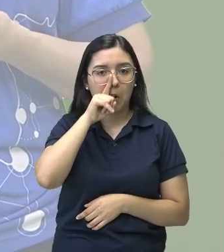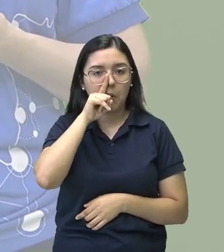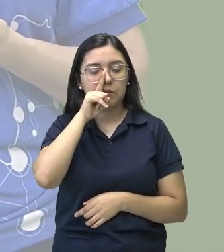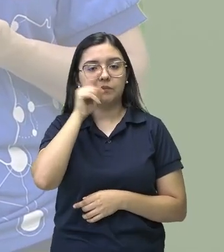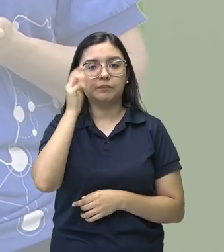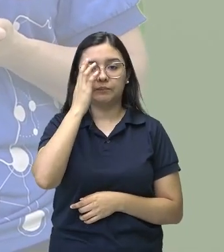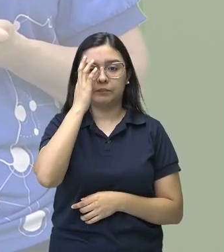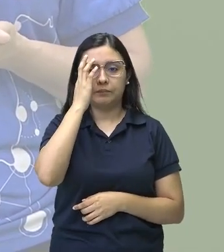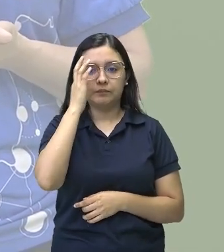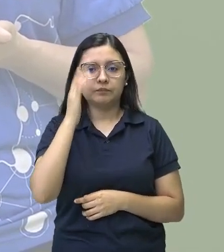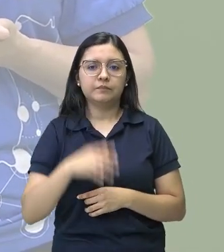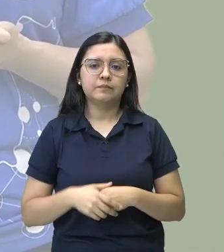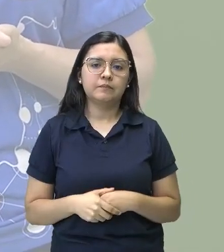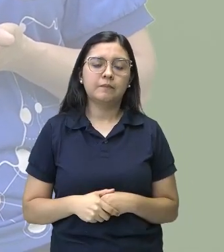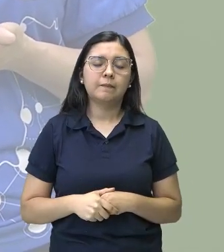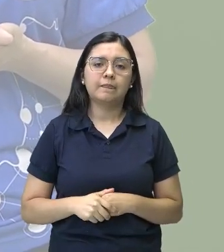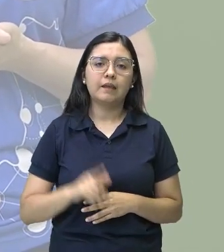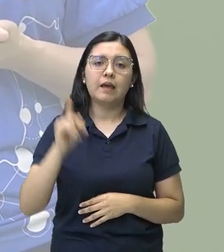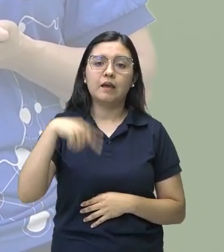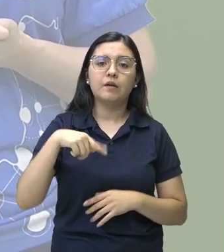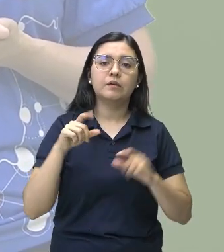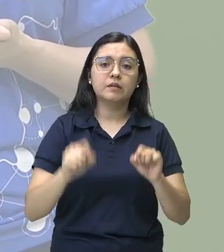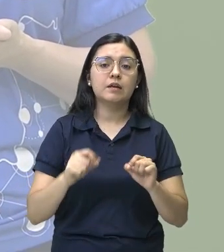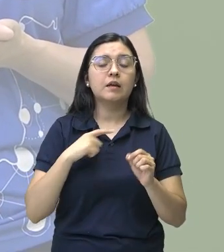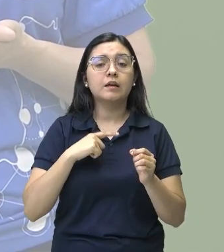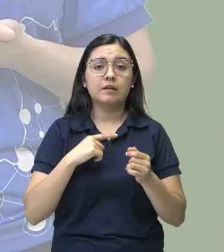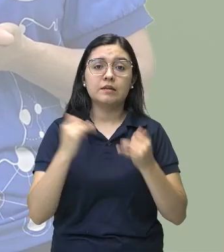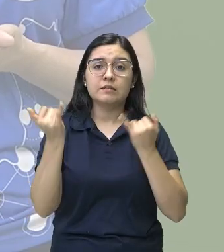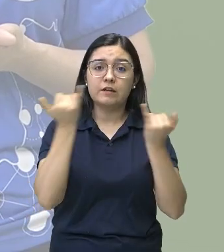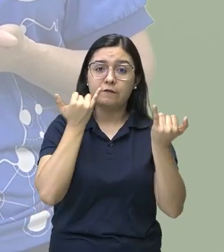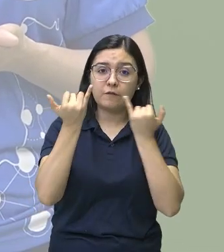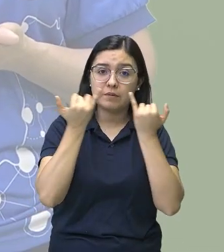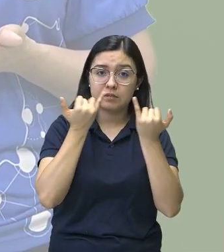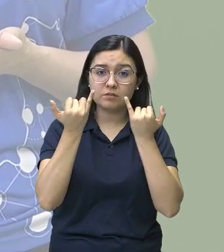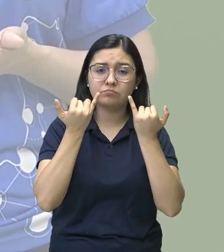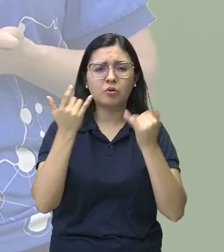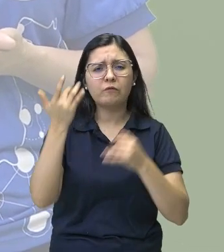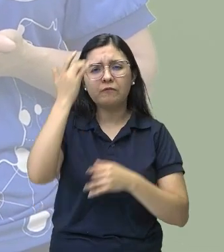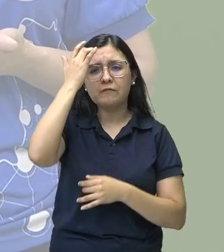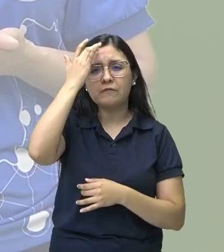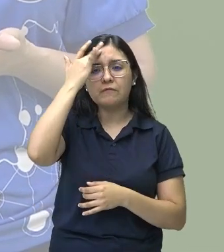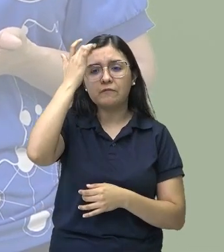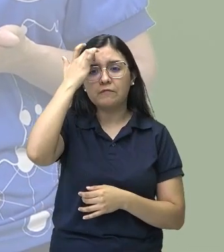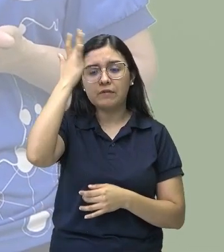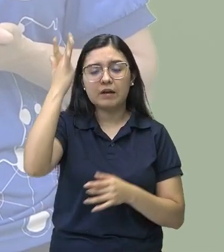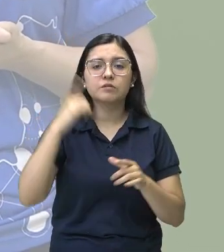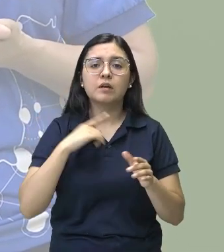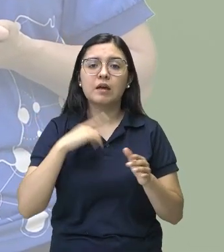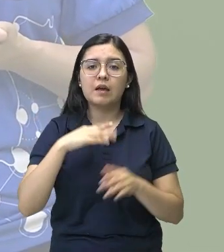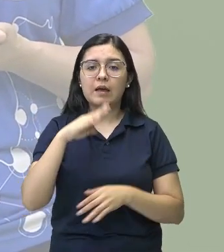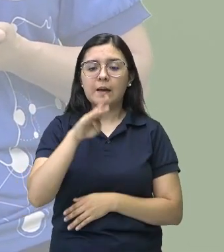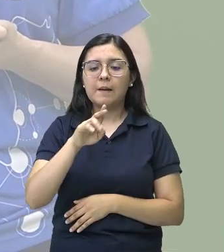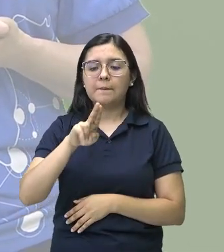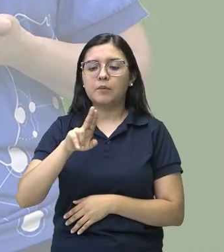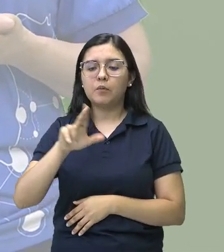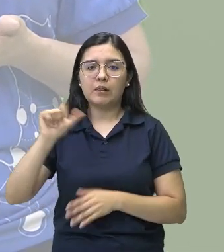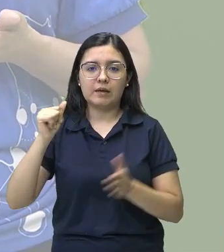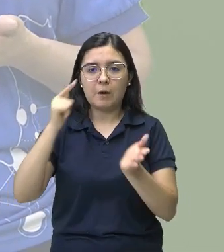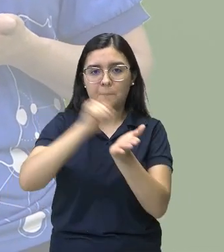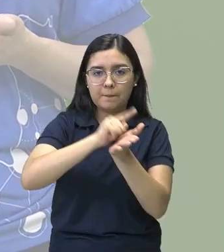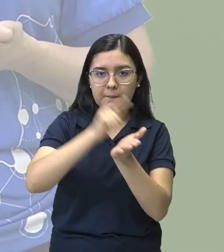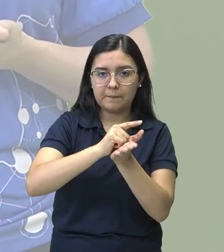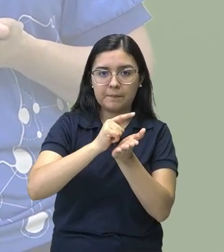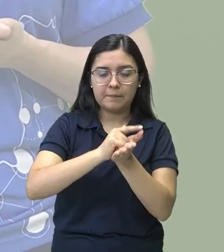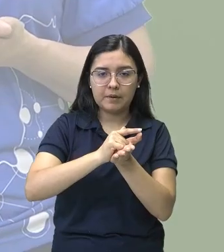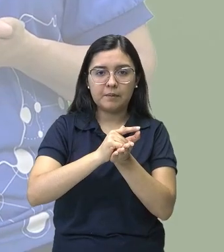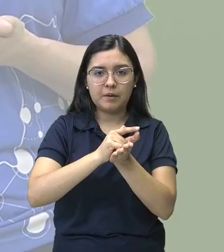aí é, inclusive, acesso à informação muito fácil, que é a bula. Todo medicamento tem a bula.